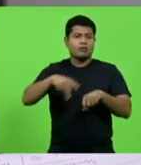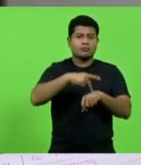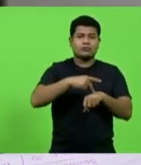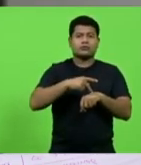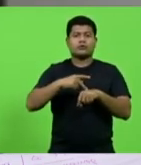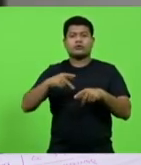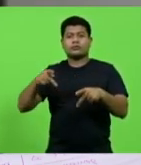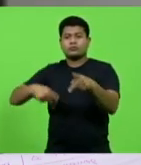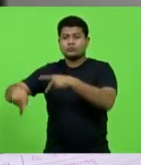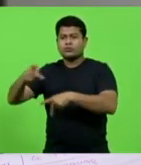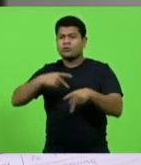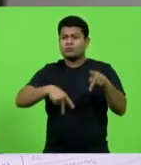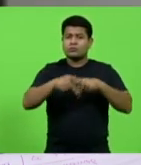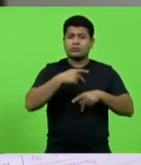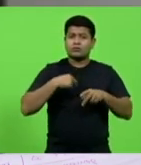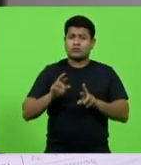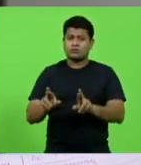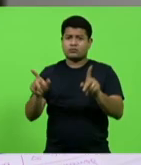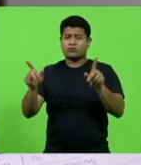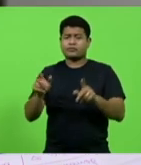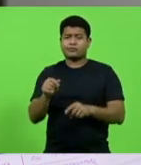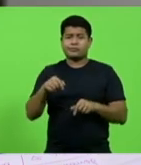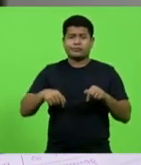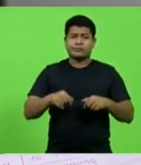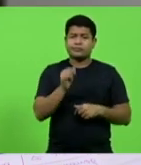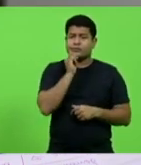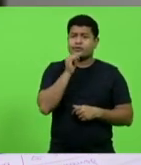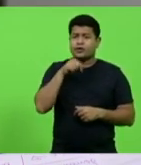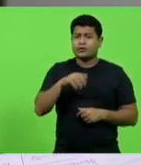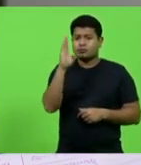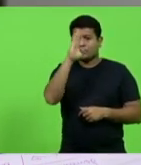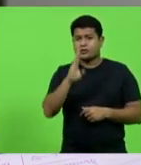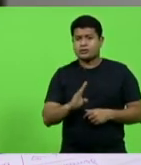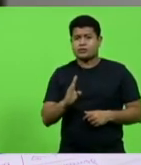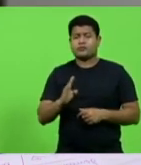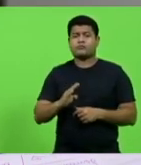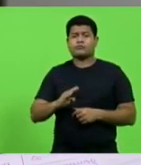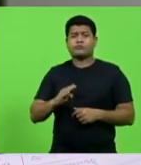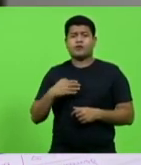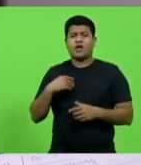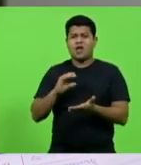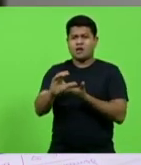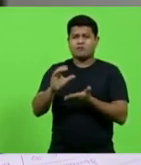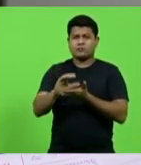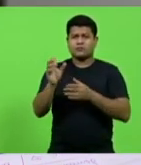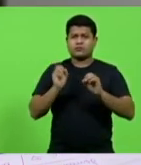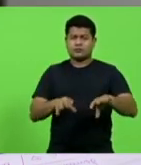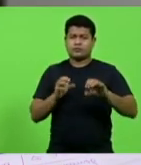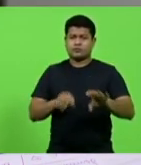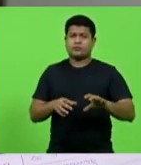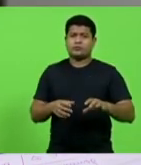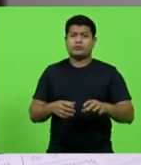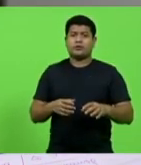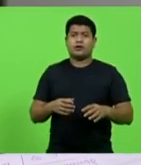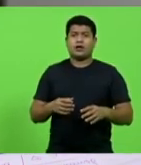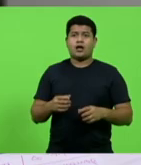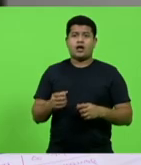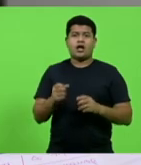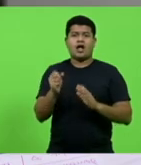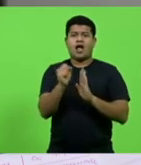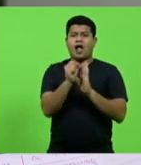bem diferentes. O Brasil, diz ele, não tendo investido em educação durante